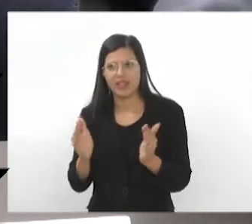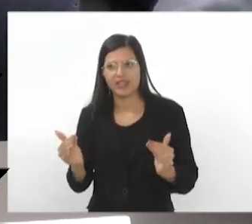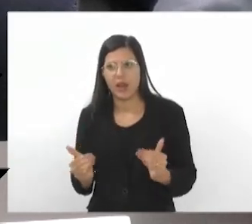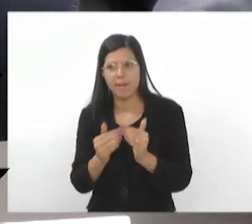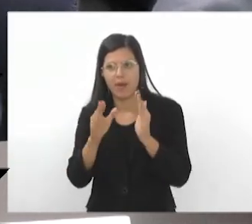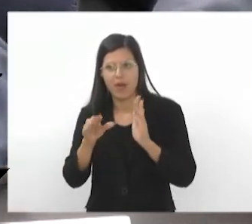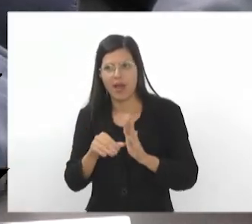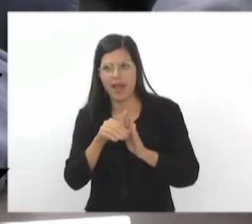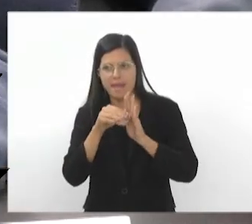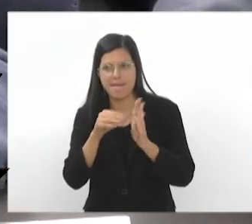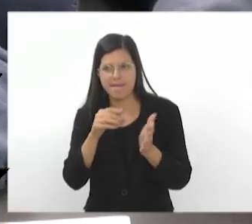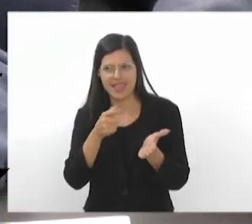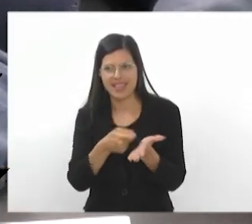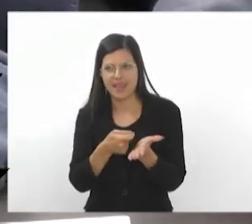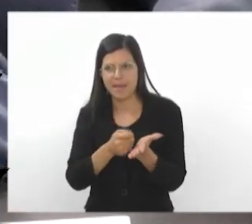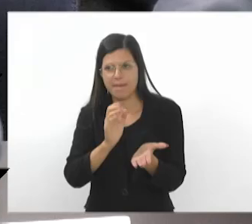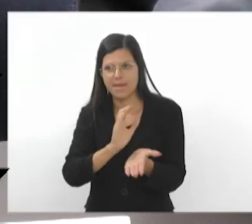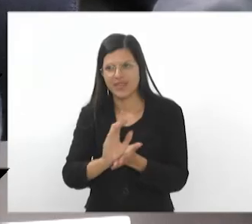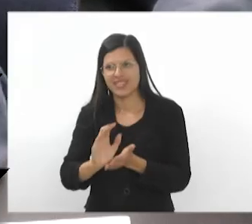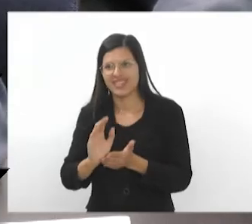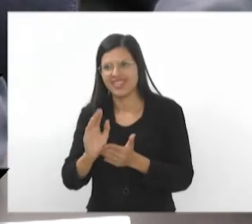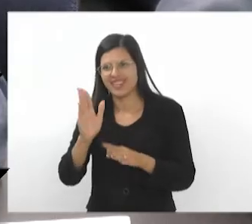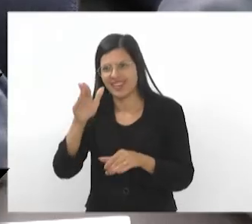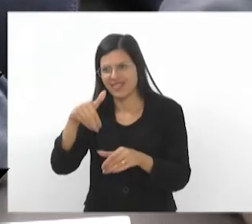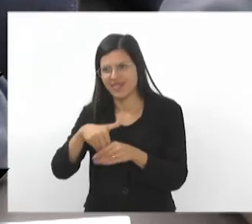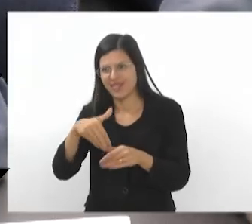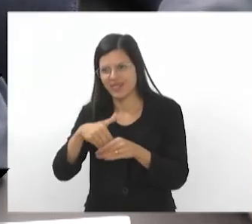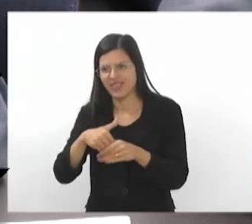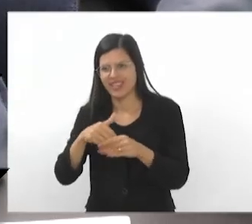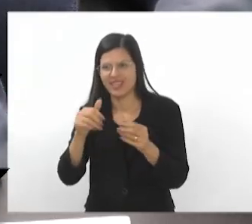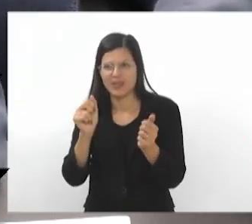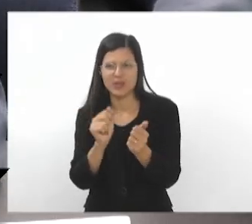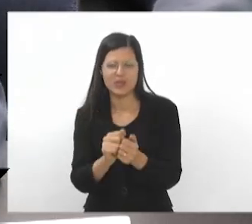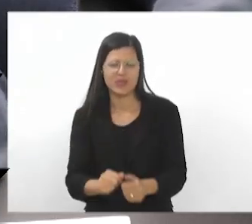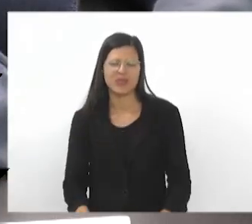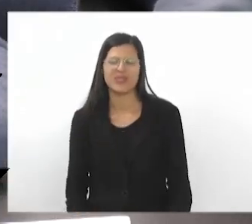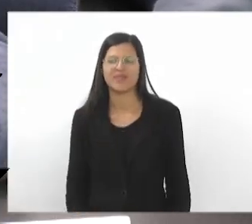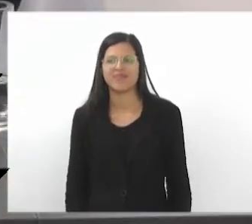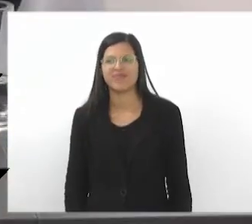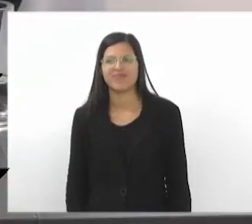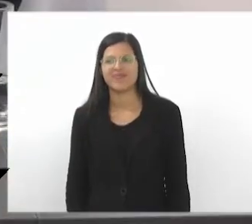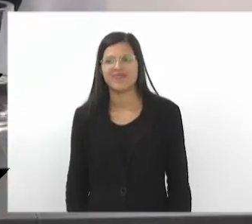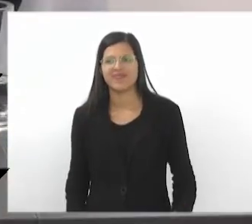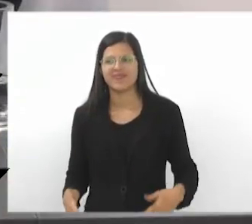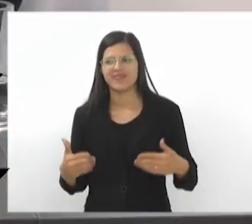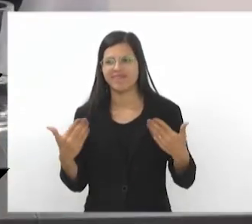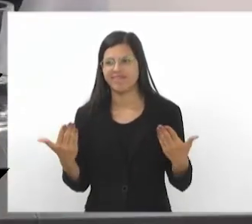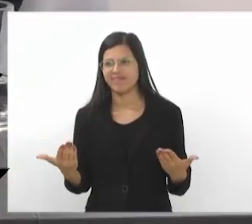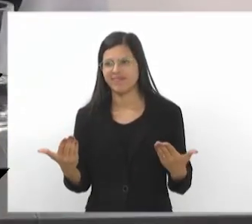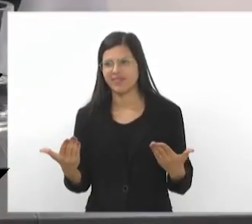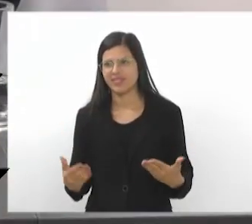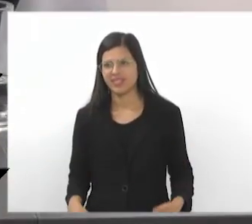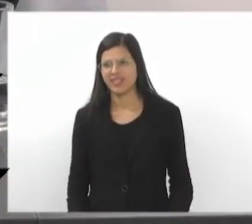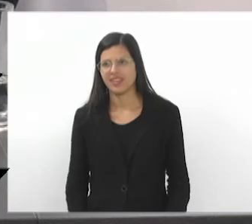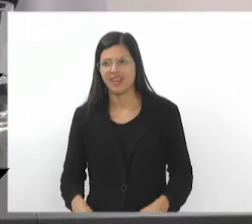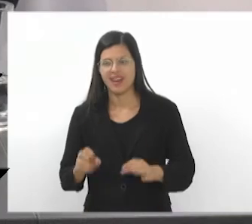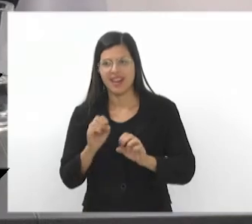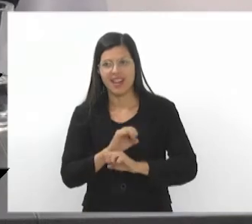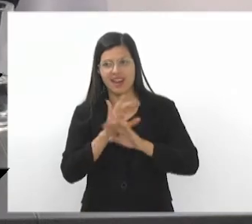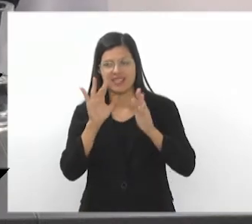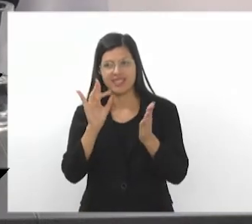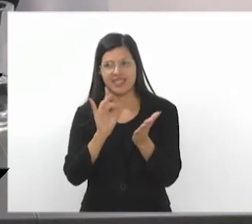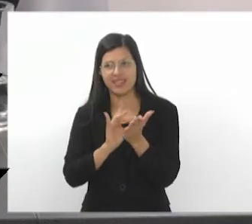impositiva, que ele teria votado conosco. Bem, e deixando claro que, na